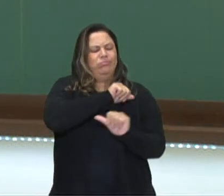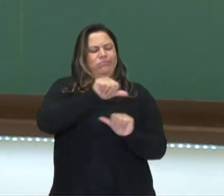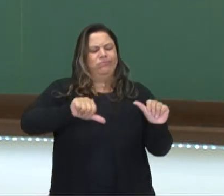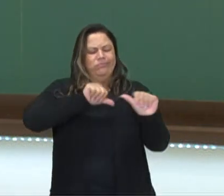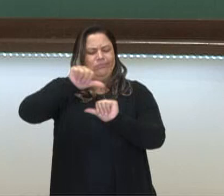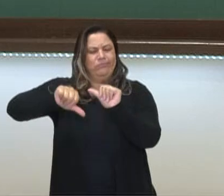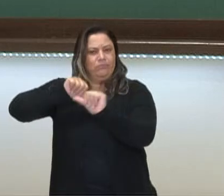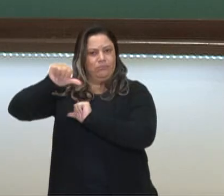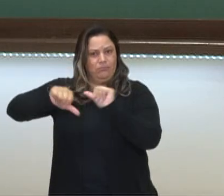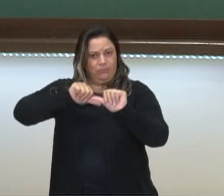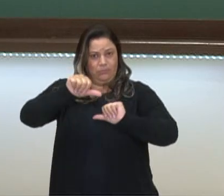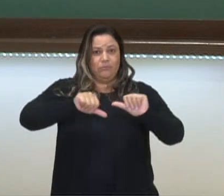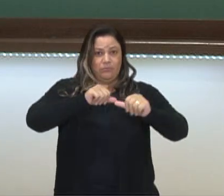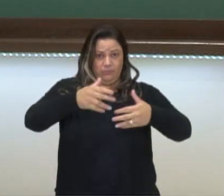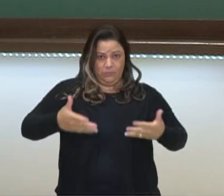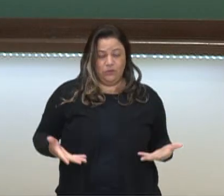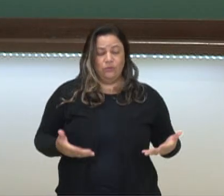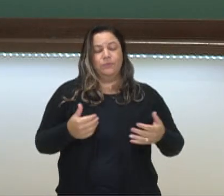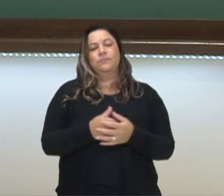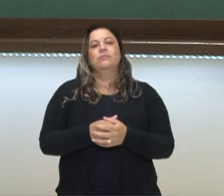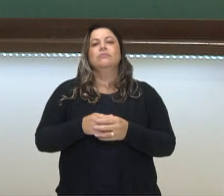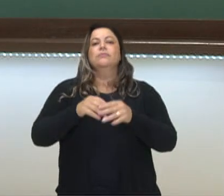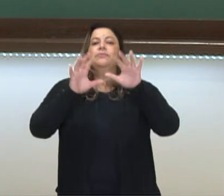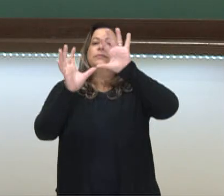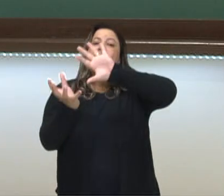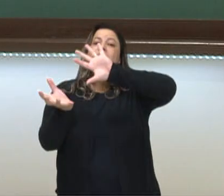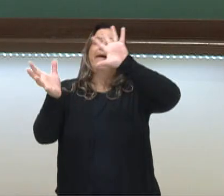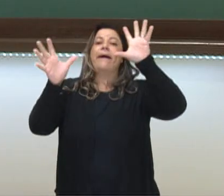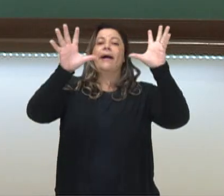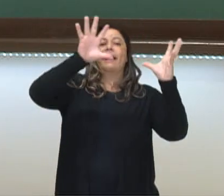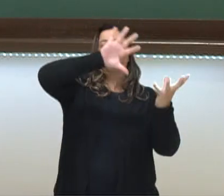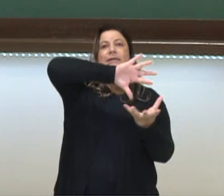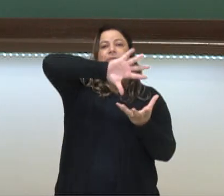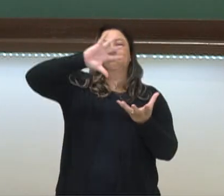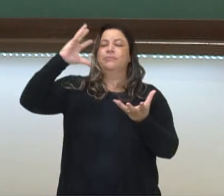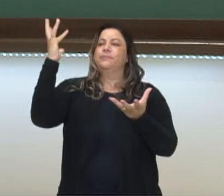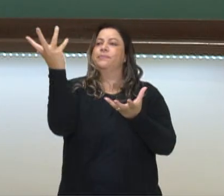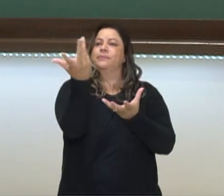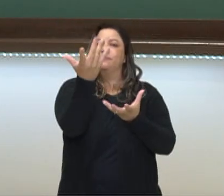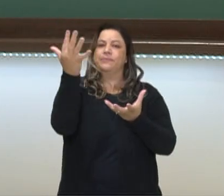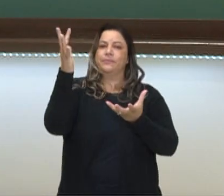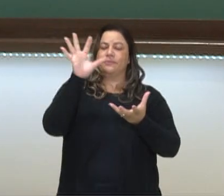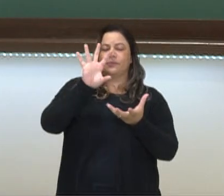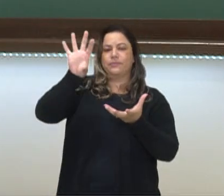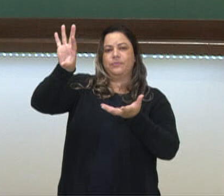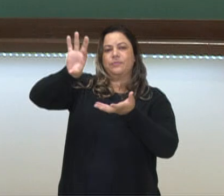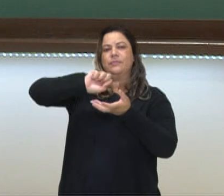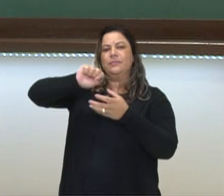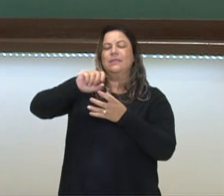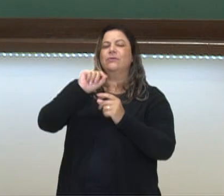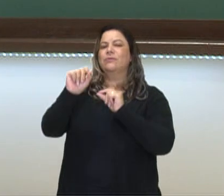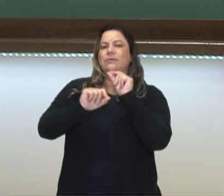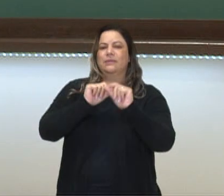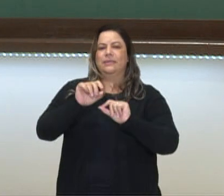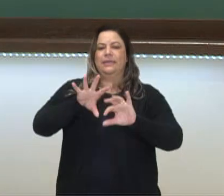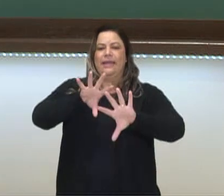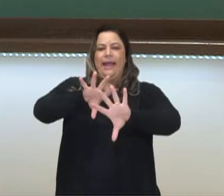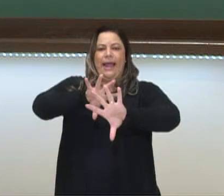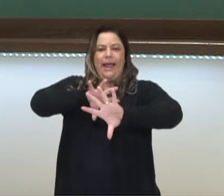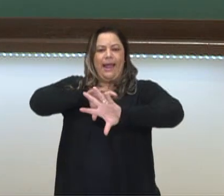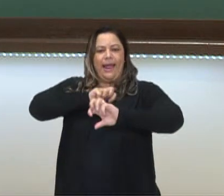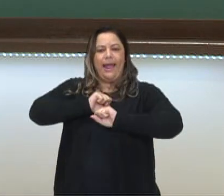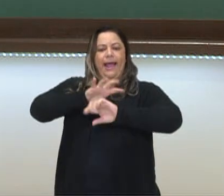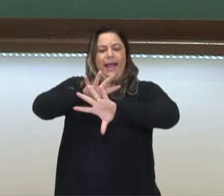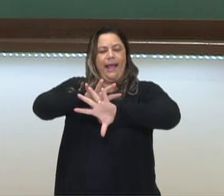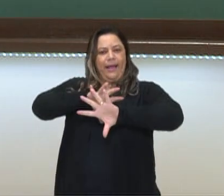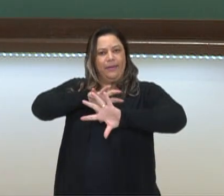planeta. Claro que a atmosfera ela é capaz de absorver pequenos fragmentos que se colidam contra o nosso planeta. Quando,